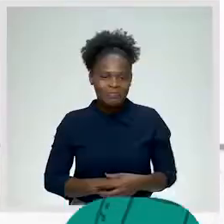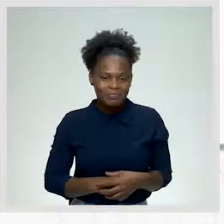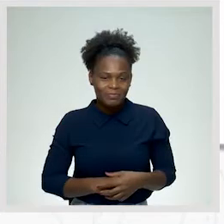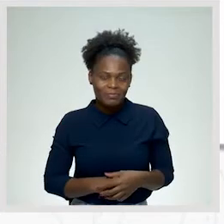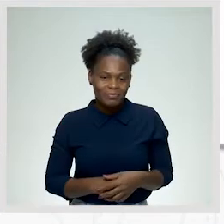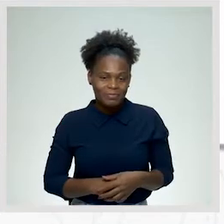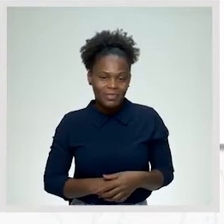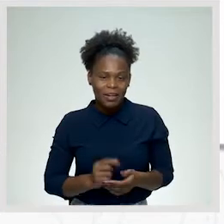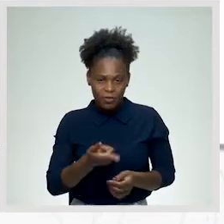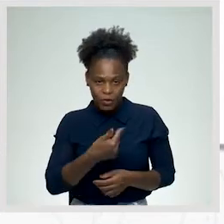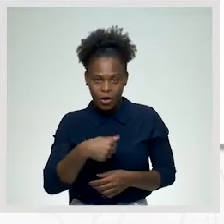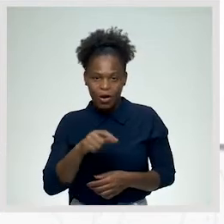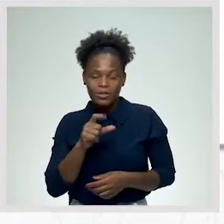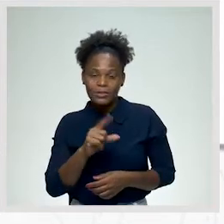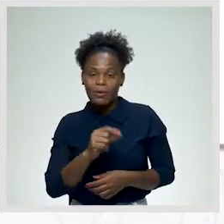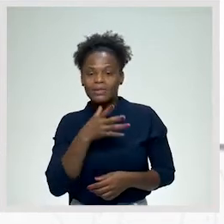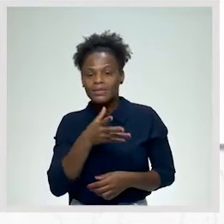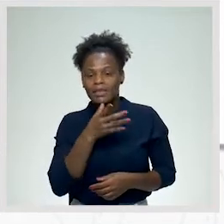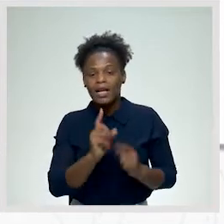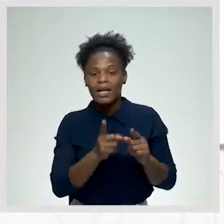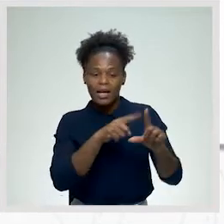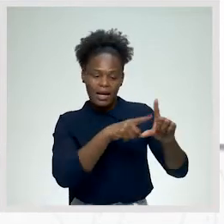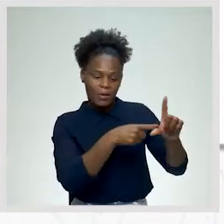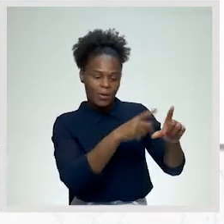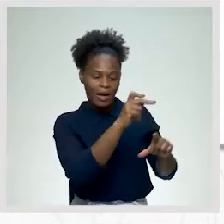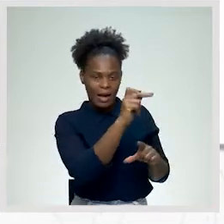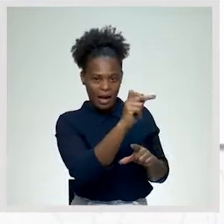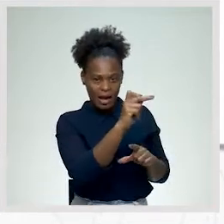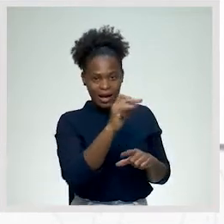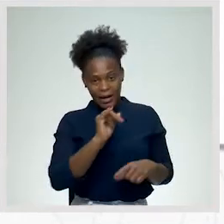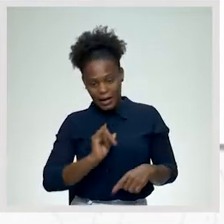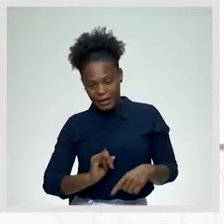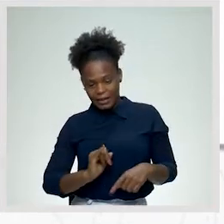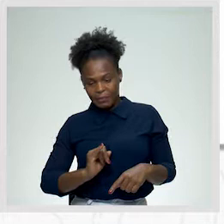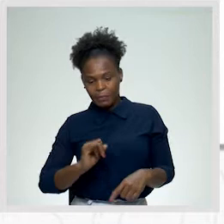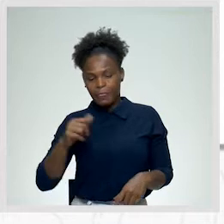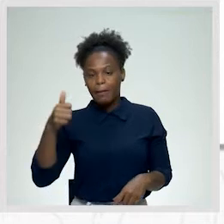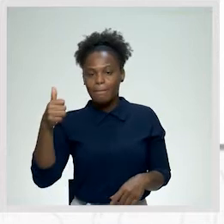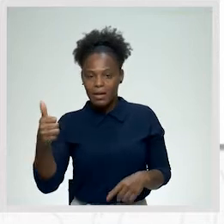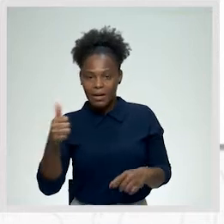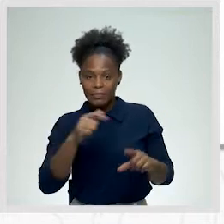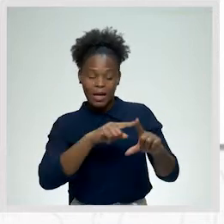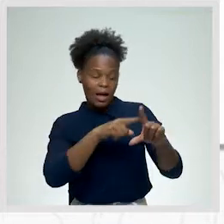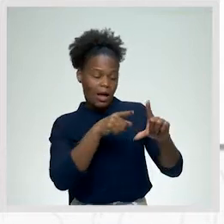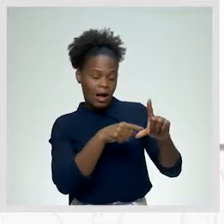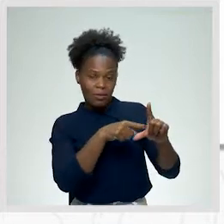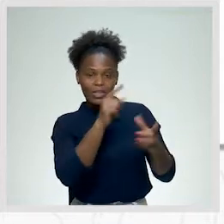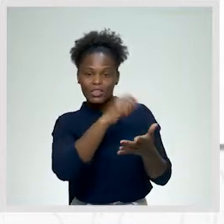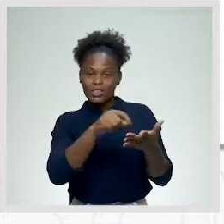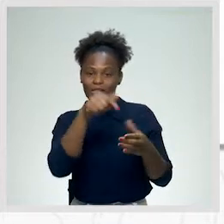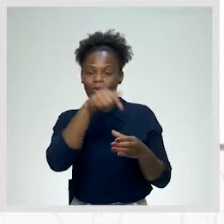Então dizemos que o ângulo AIB é um ângulo inscrito